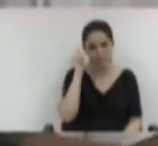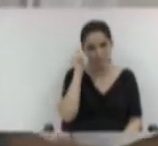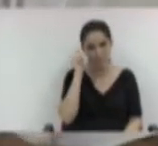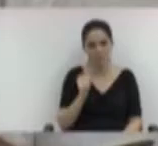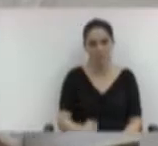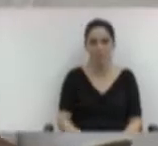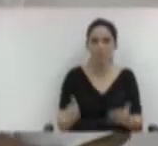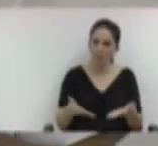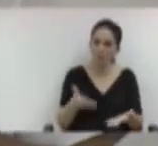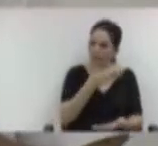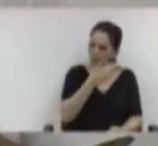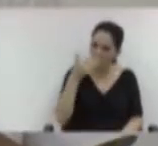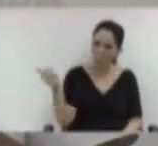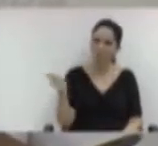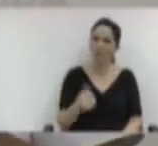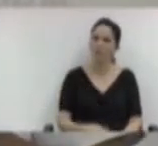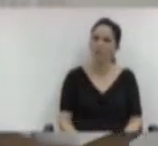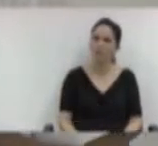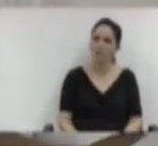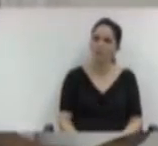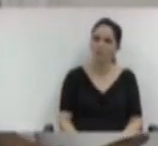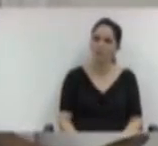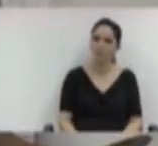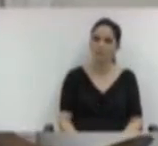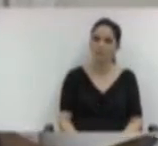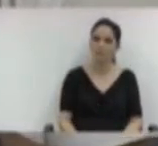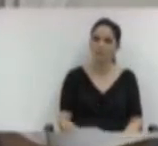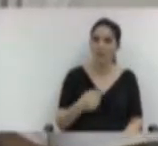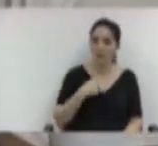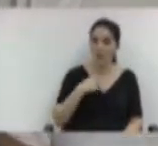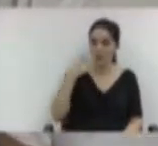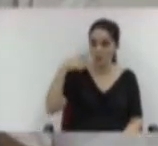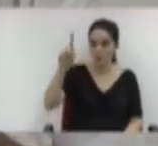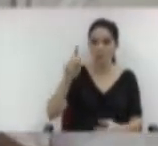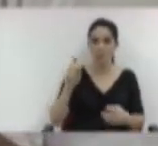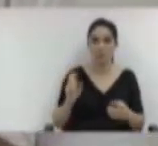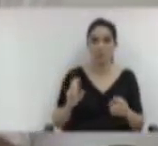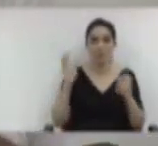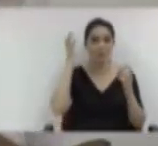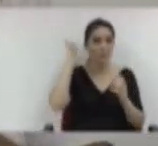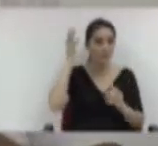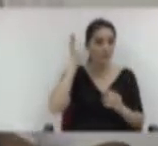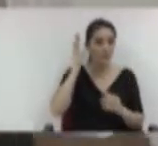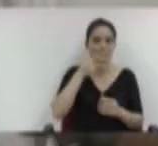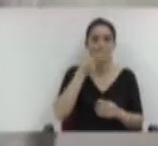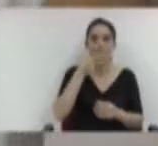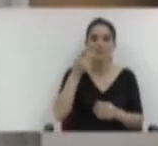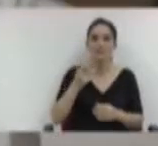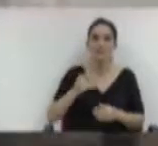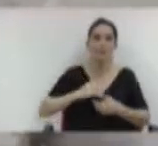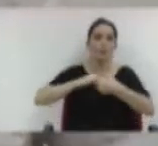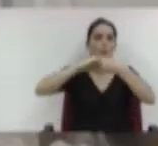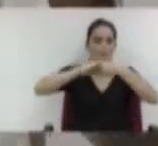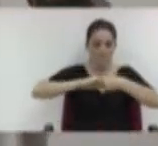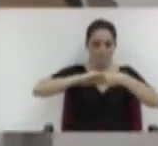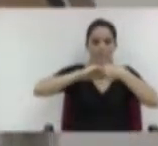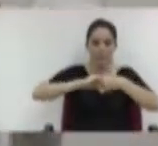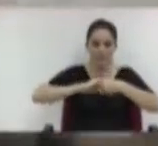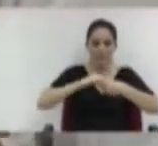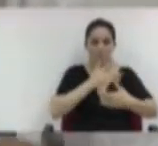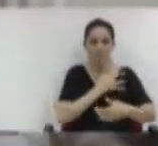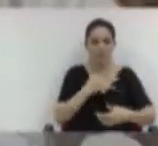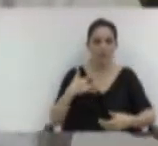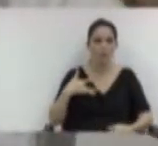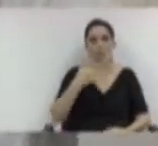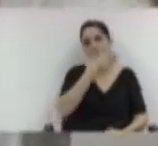gente na comunidade, em um retiro, que disseram parabéns à saúde Limeira. E aqueles mentirosos que vinham aqui usar essa tribuna aqui, nunca falaram. Mas eu quero me